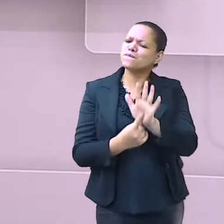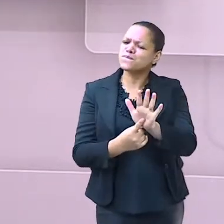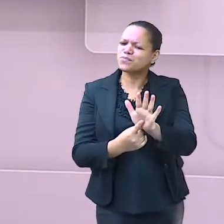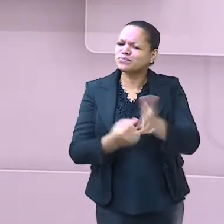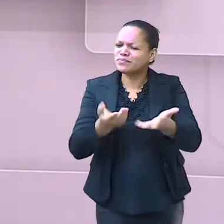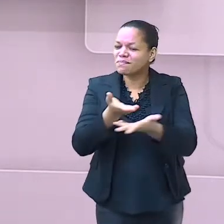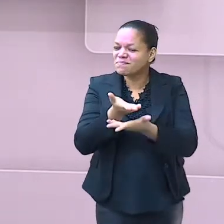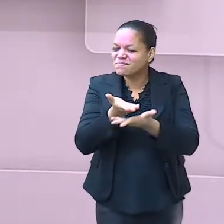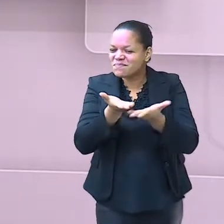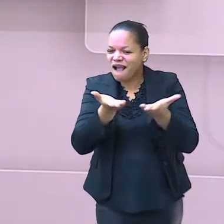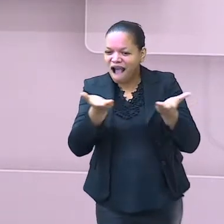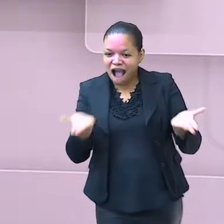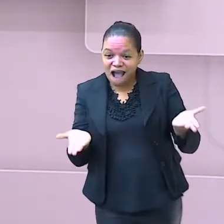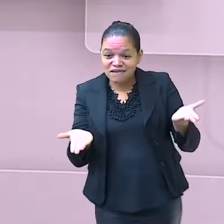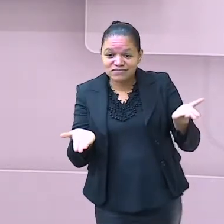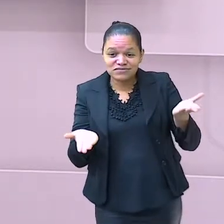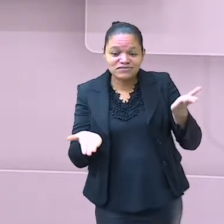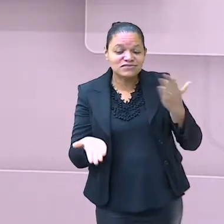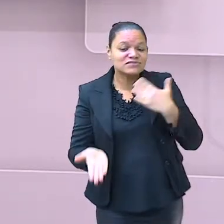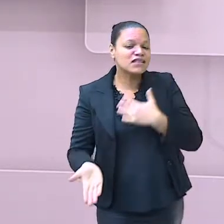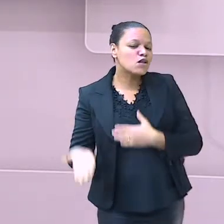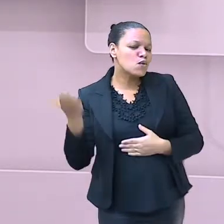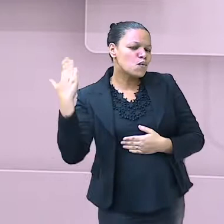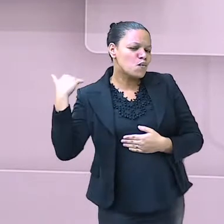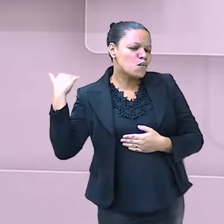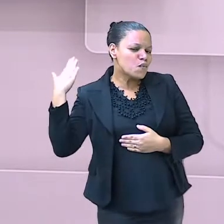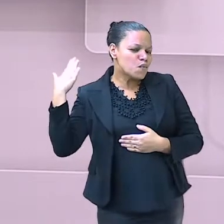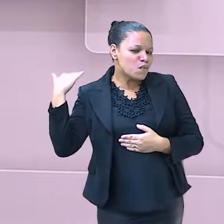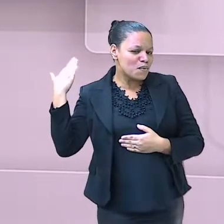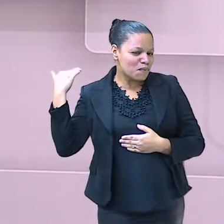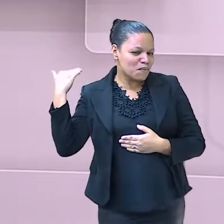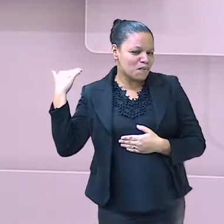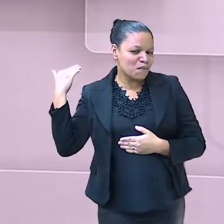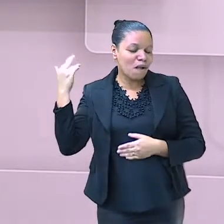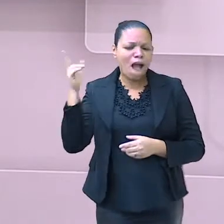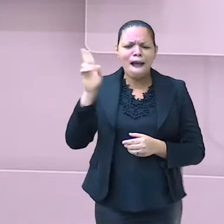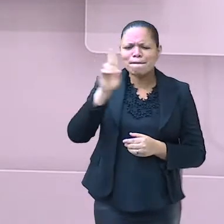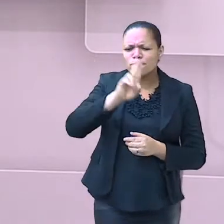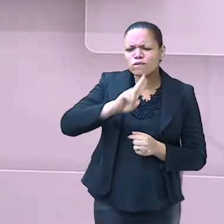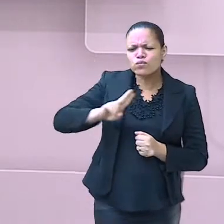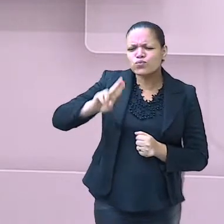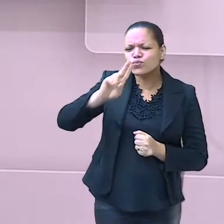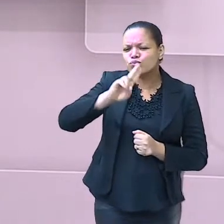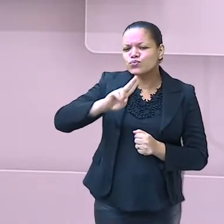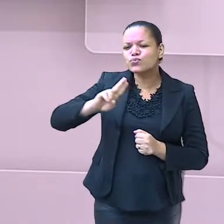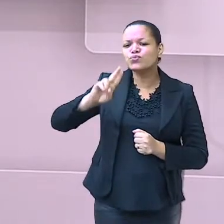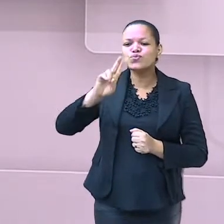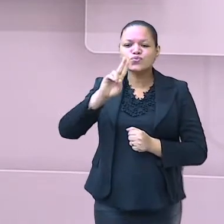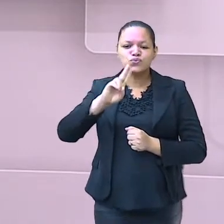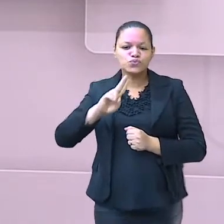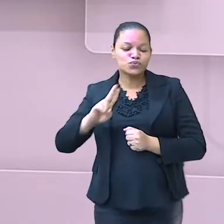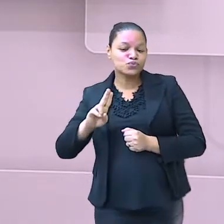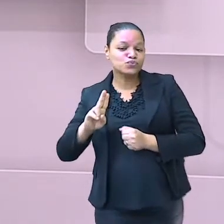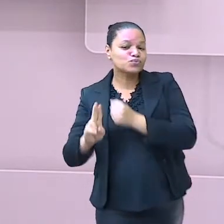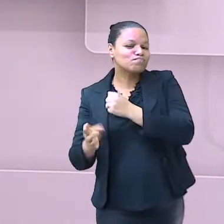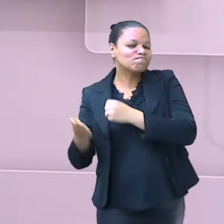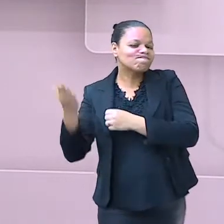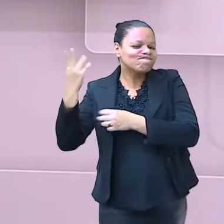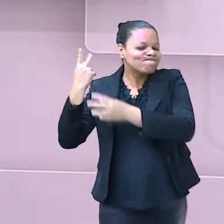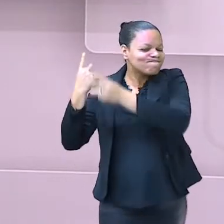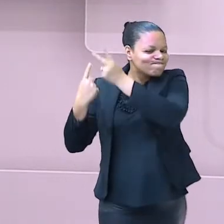passado. Nós usaremos esse passado aí para poder ampliar o nosso